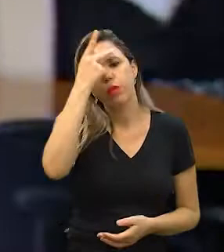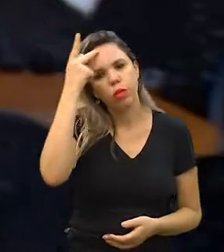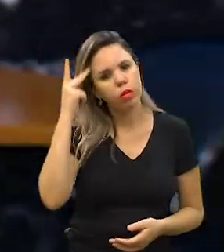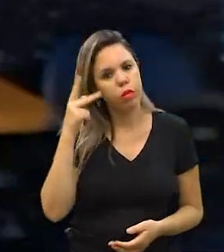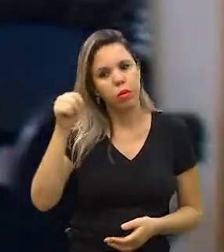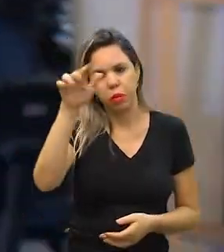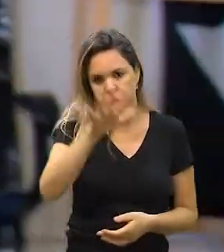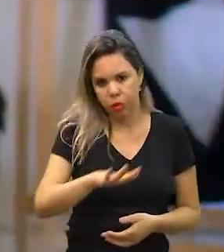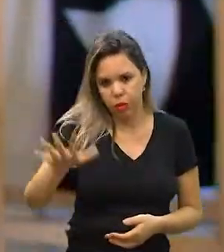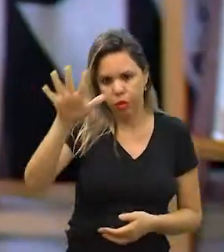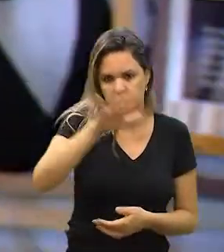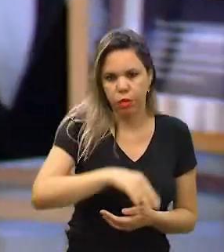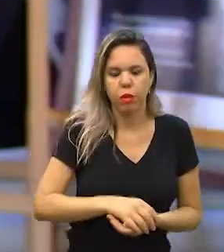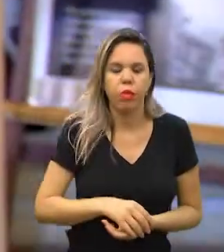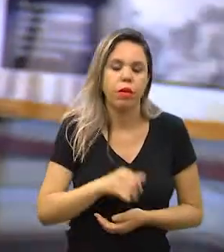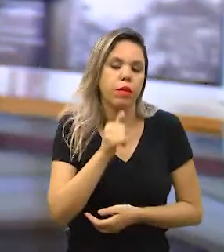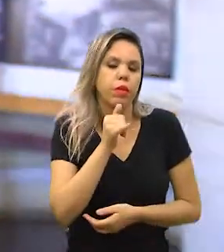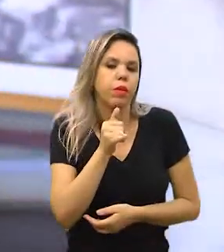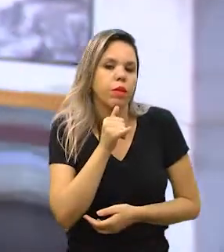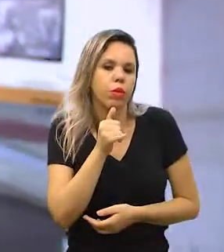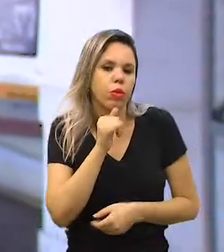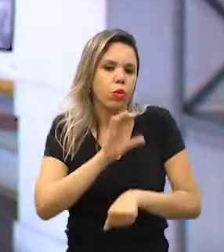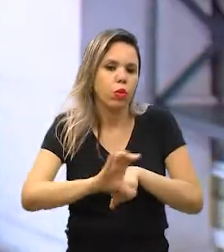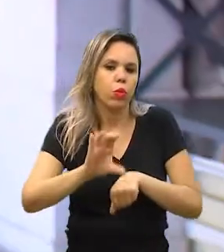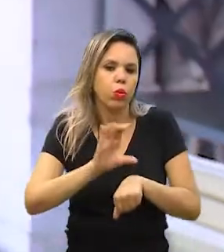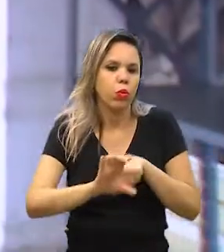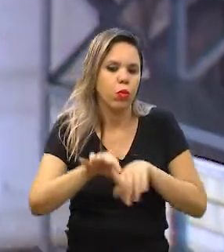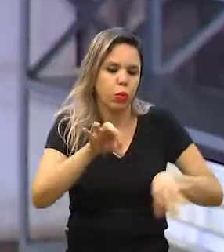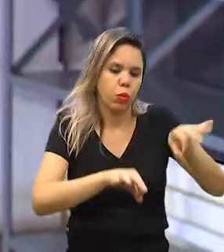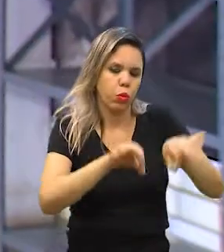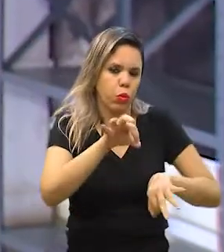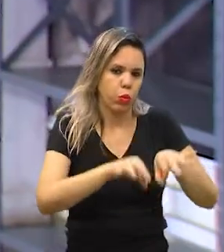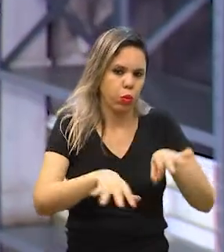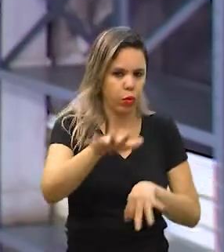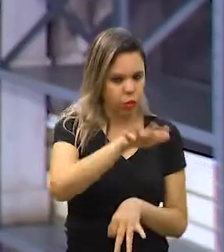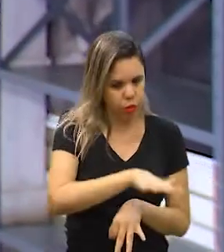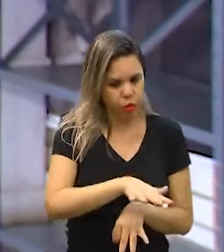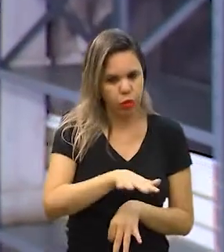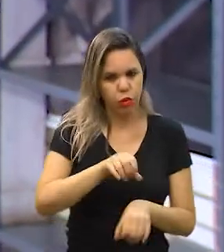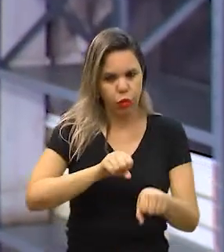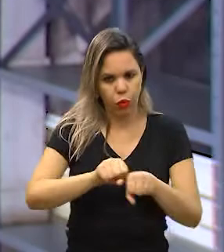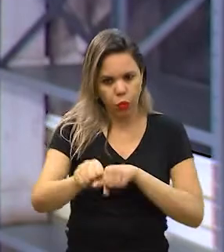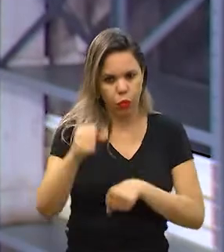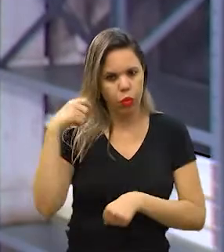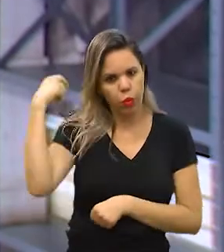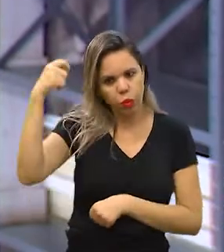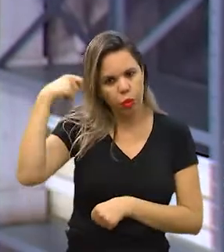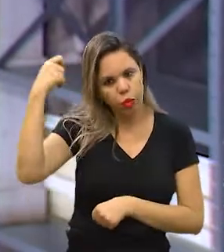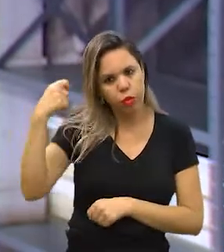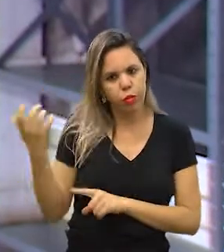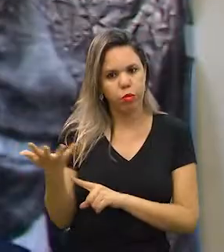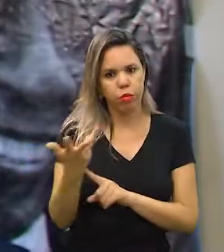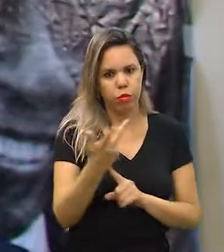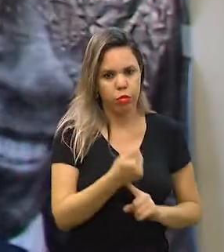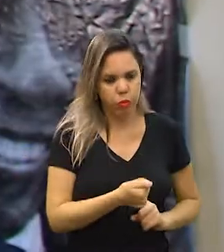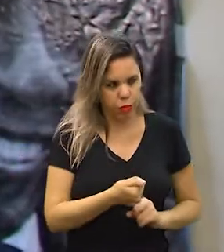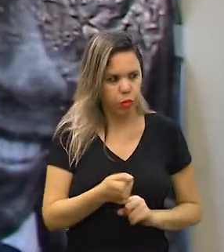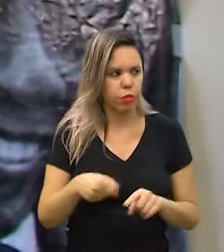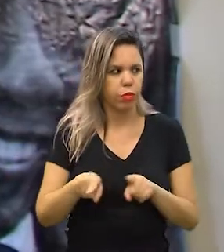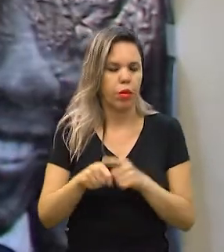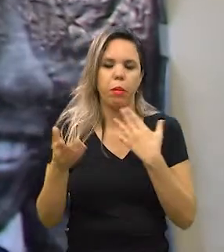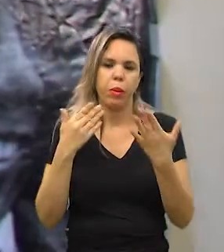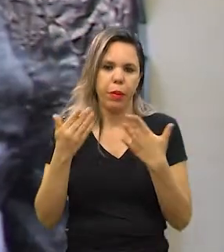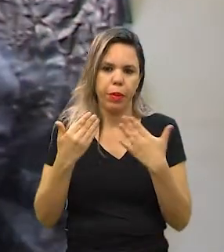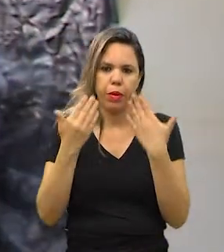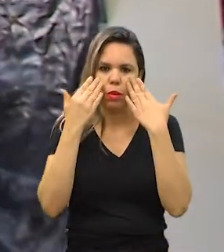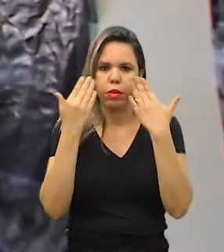população em geral como por exemplo cursos e oficinas para formação artística além